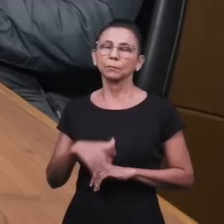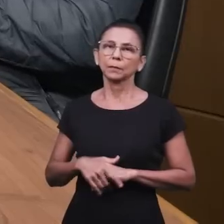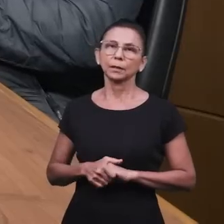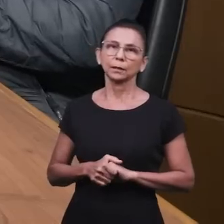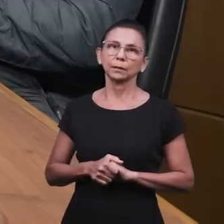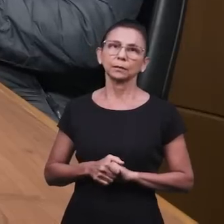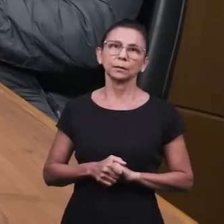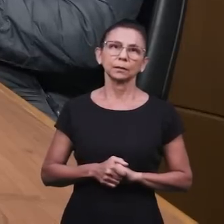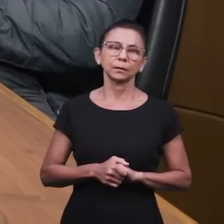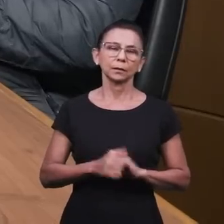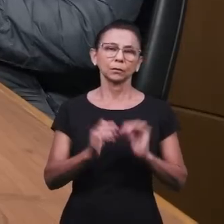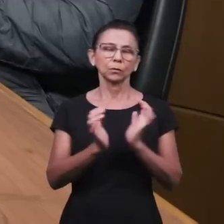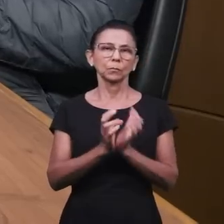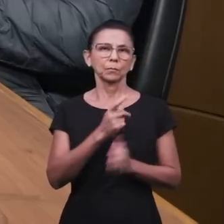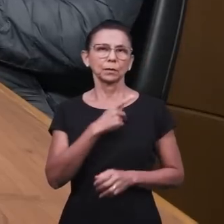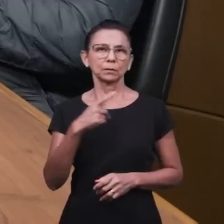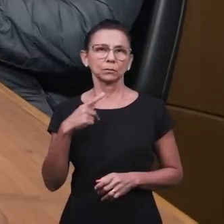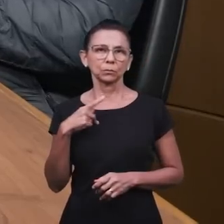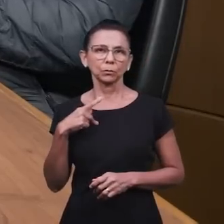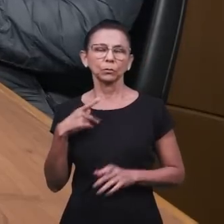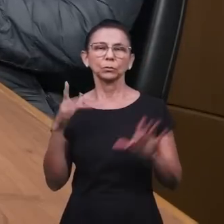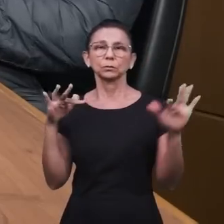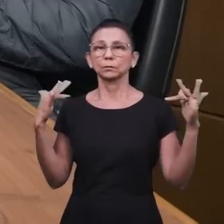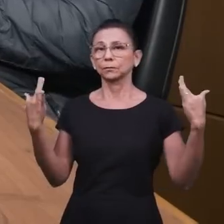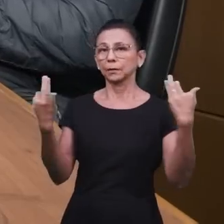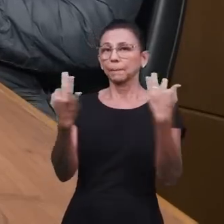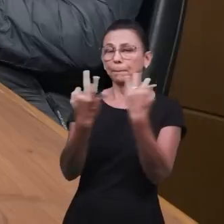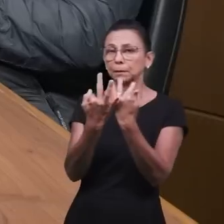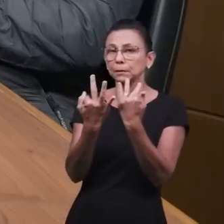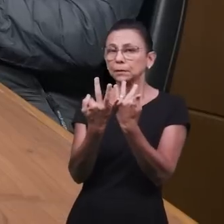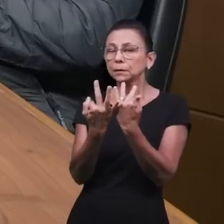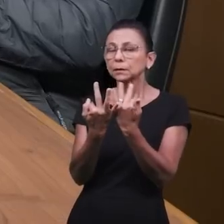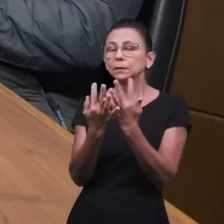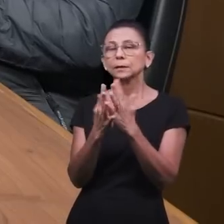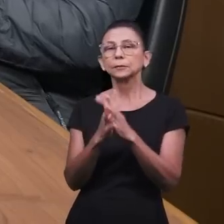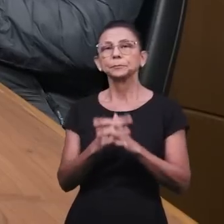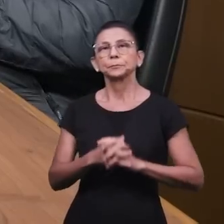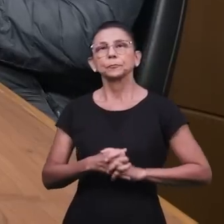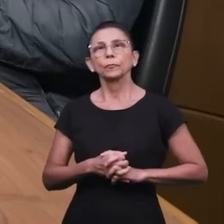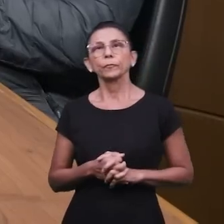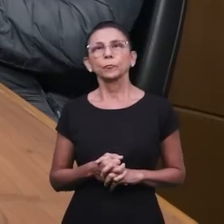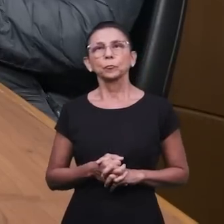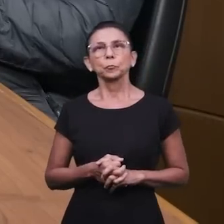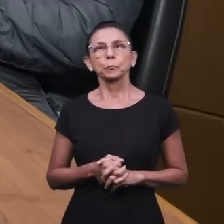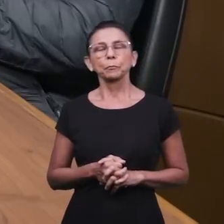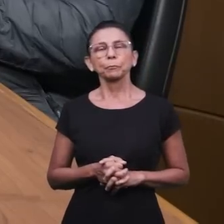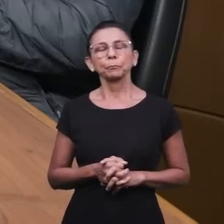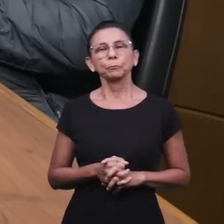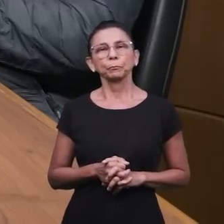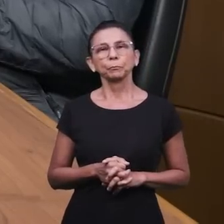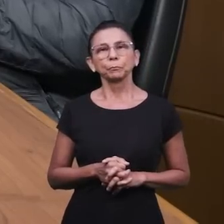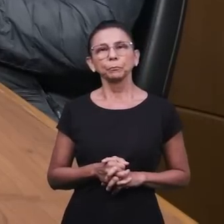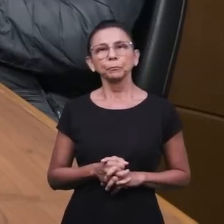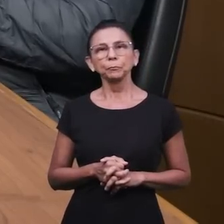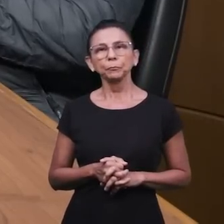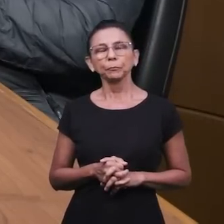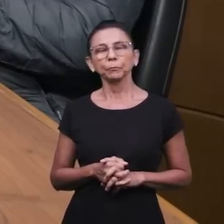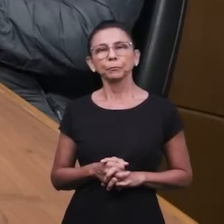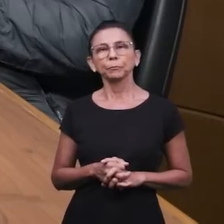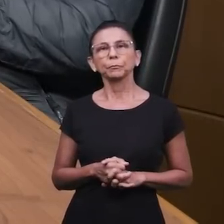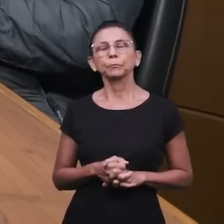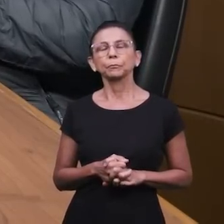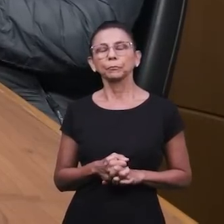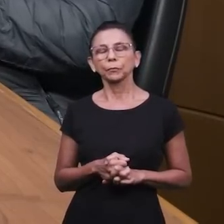Orlando, uma família de Jacksonville, e tivemos o pastor Pirajara Freitas, Ramon